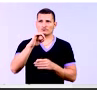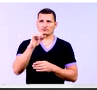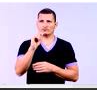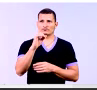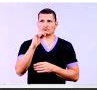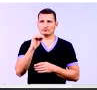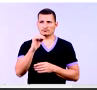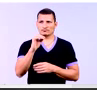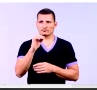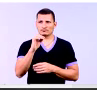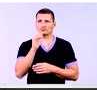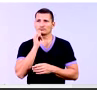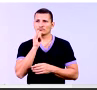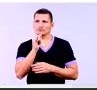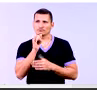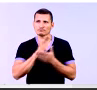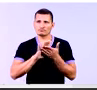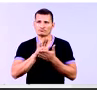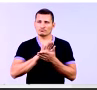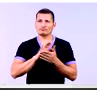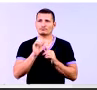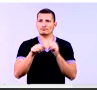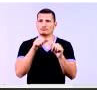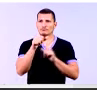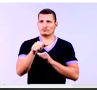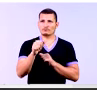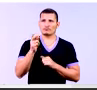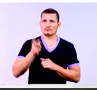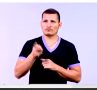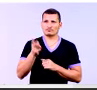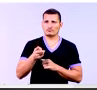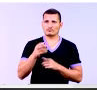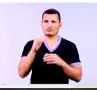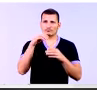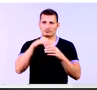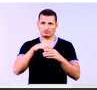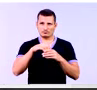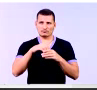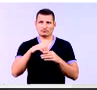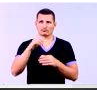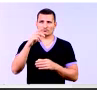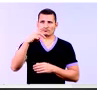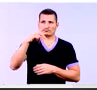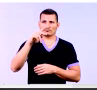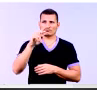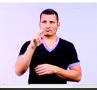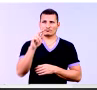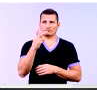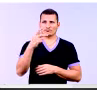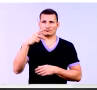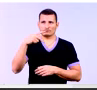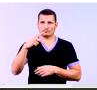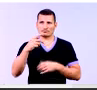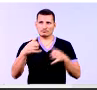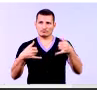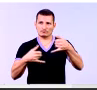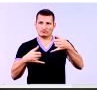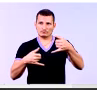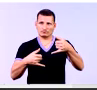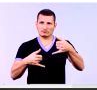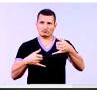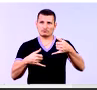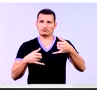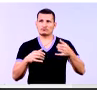Quando não, ele atualiza. A mesma coisa, lembre disso, dentro do escopo PHP. Nós conectamos ao